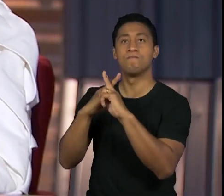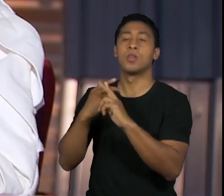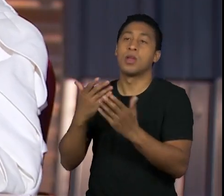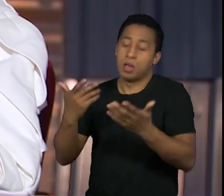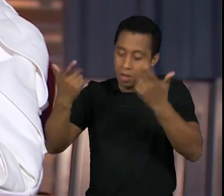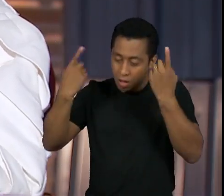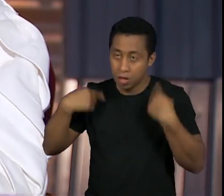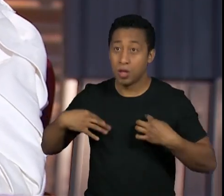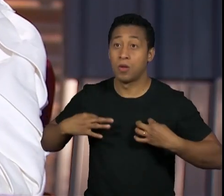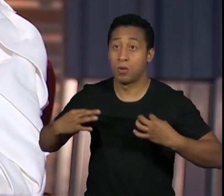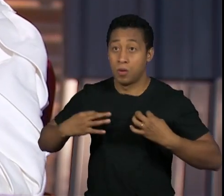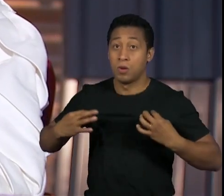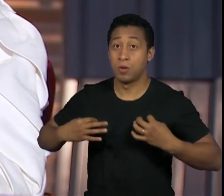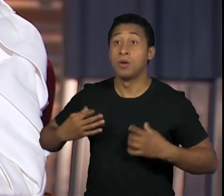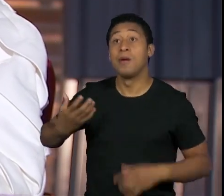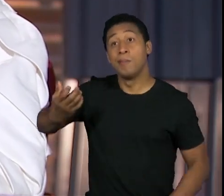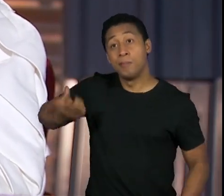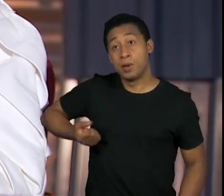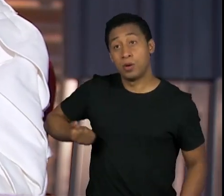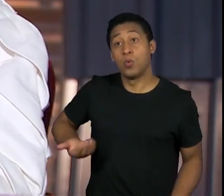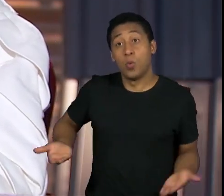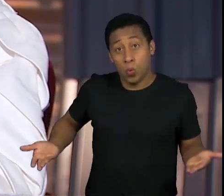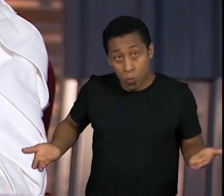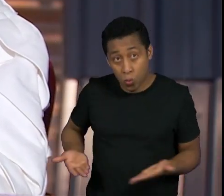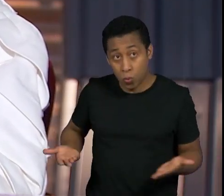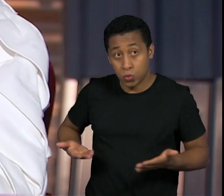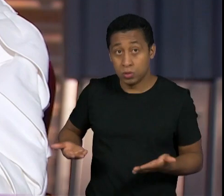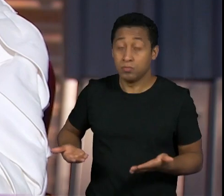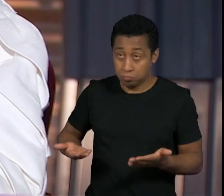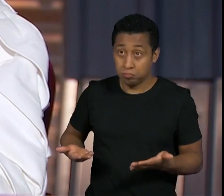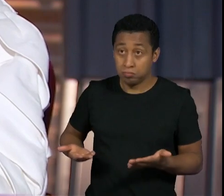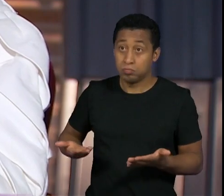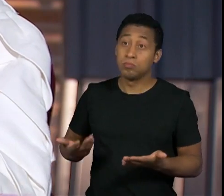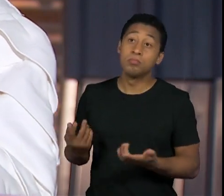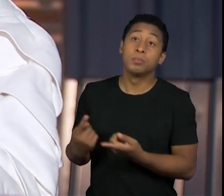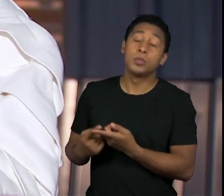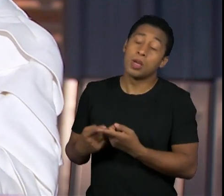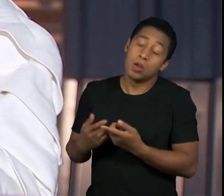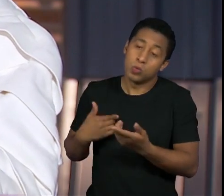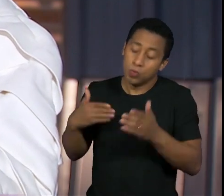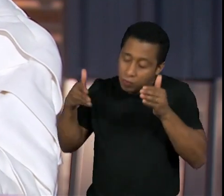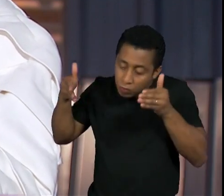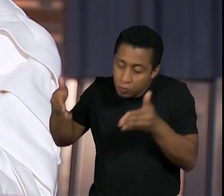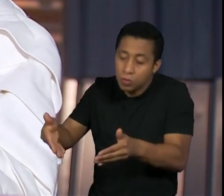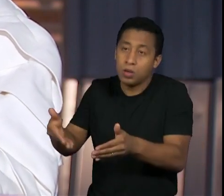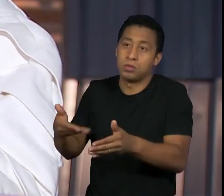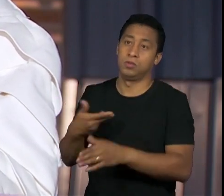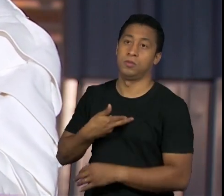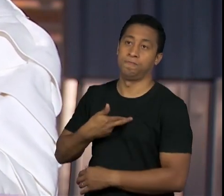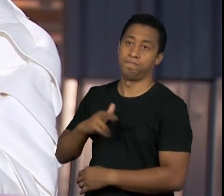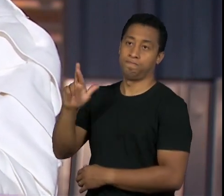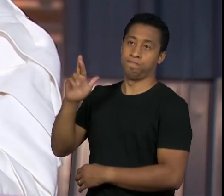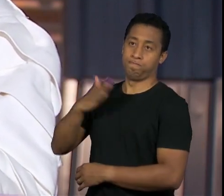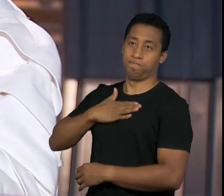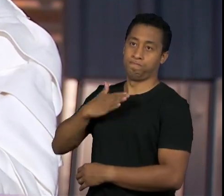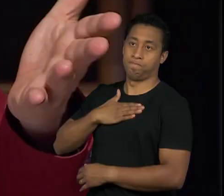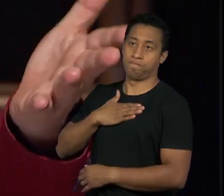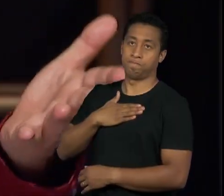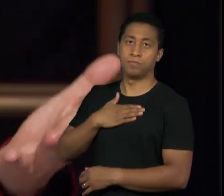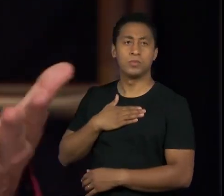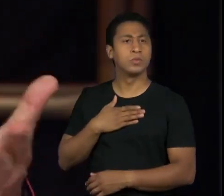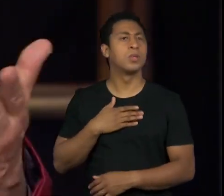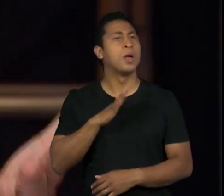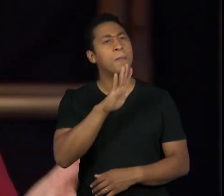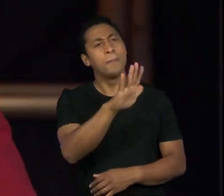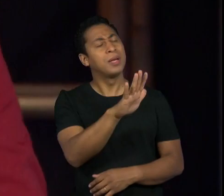eu estou com uma roupa branca. Hoje? Hoje, nesse exato momento, né? E Nessa experiência... Ela